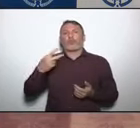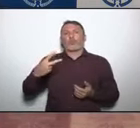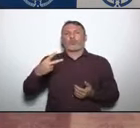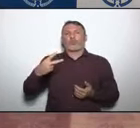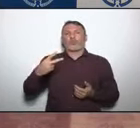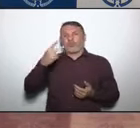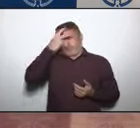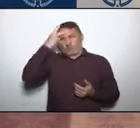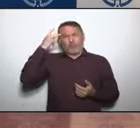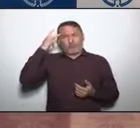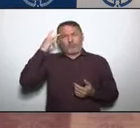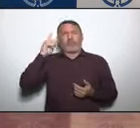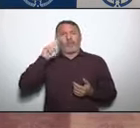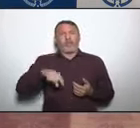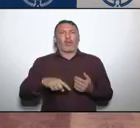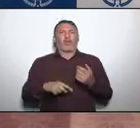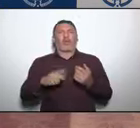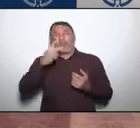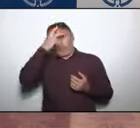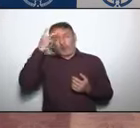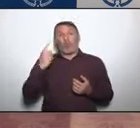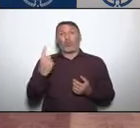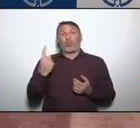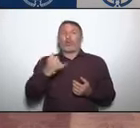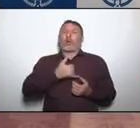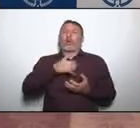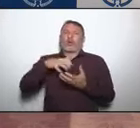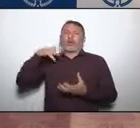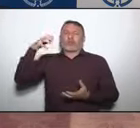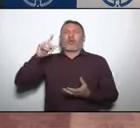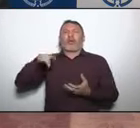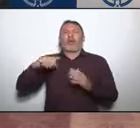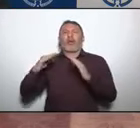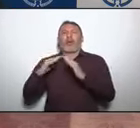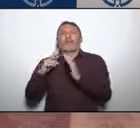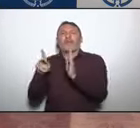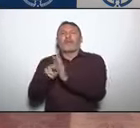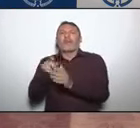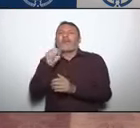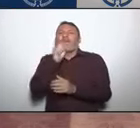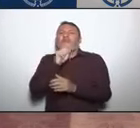pessoa daquela casa de idosos e mais uma pessoa